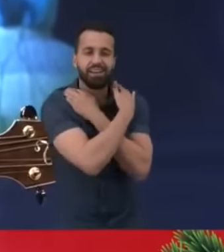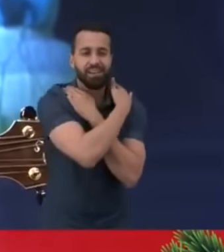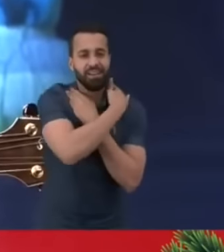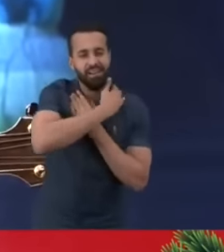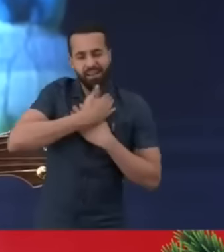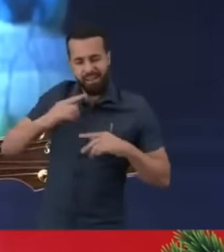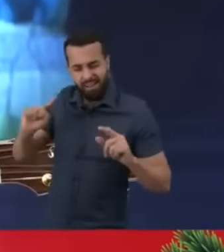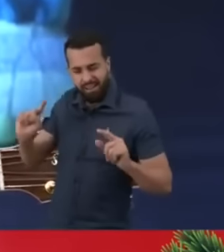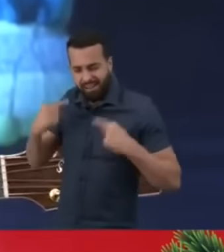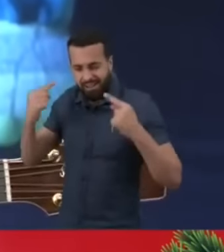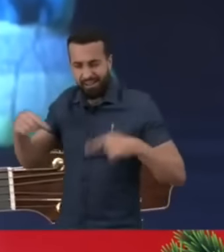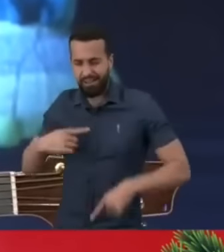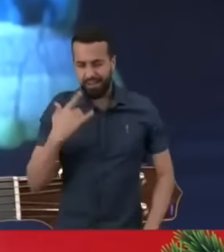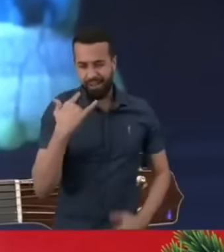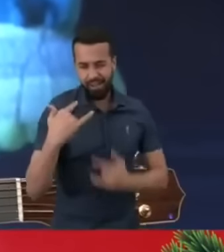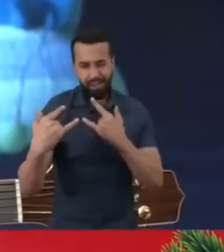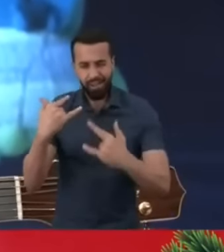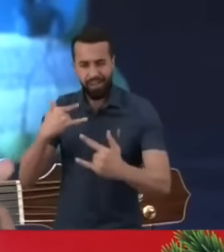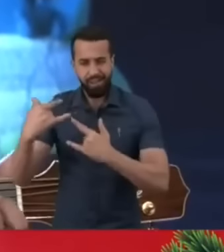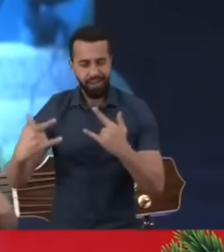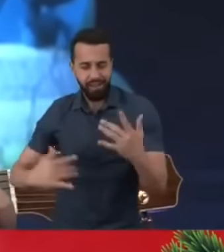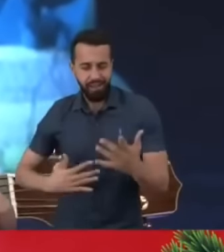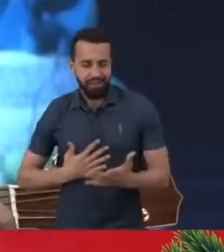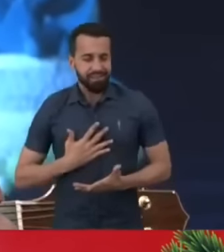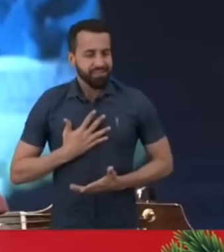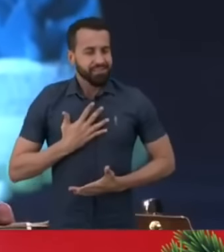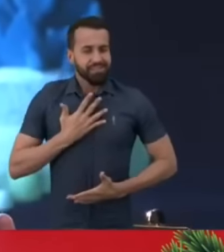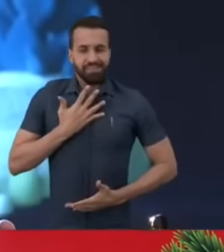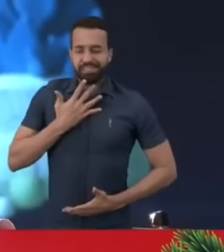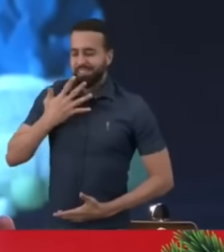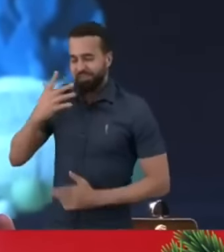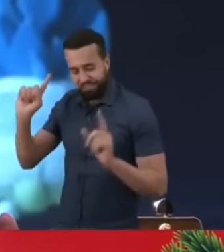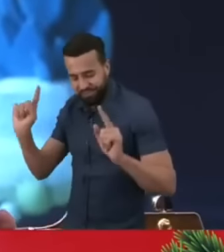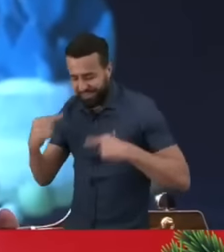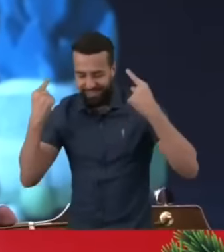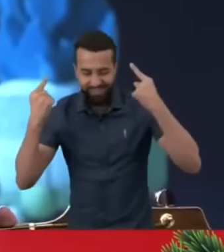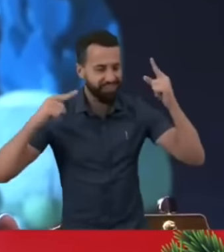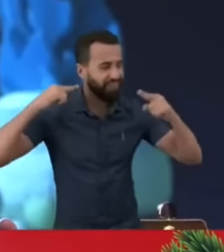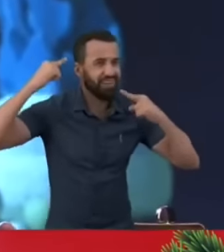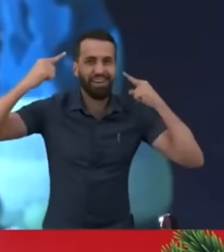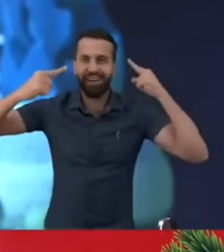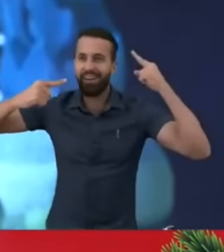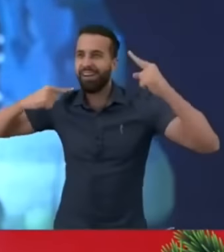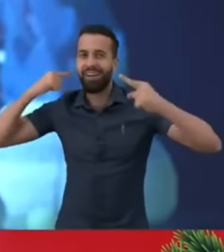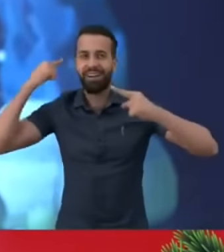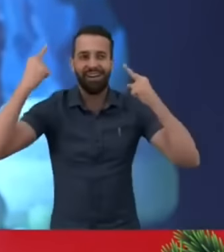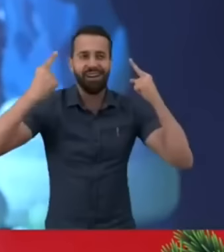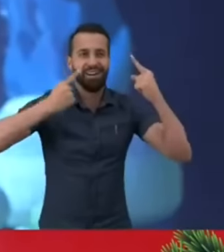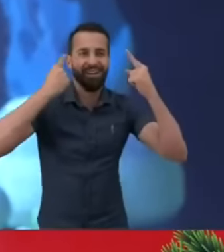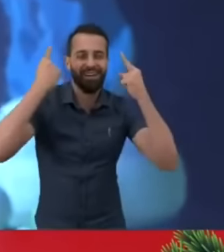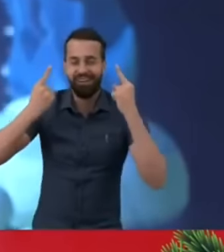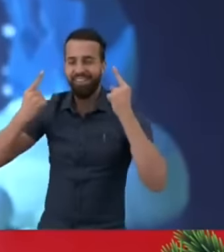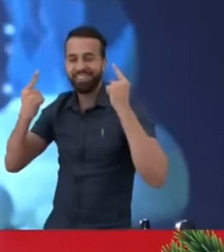Atrevida me assanha, me atiça, me arranha, me deixando quase louco.